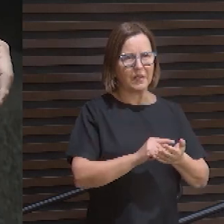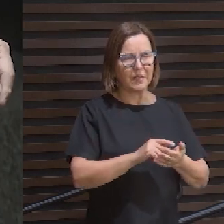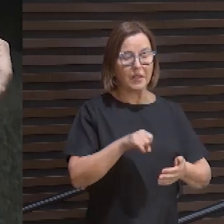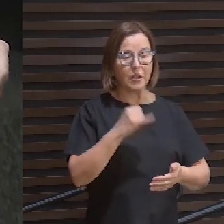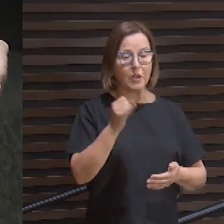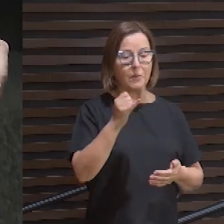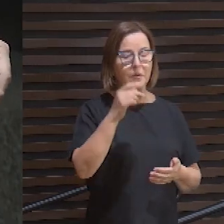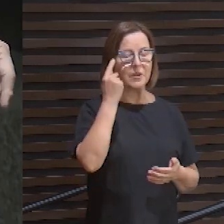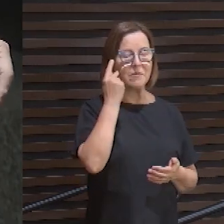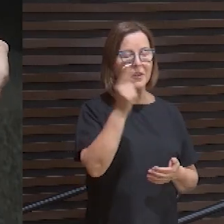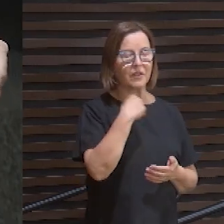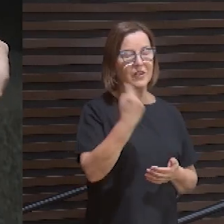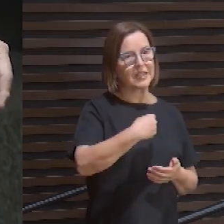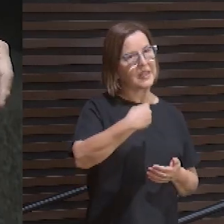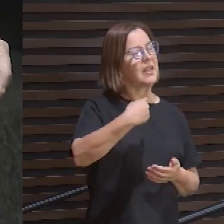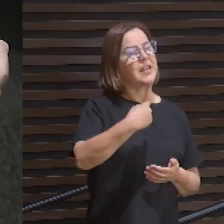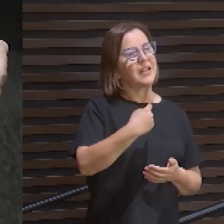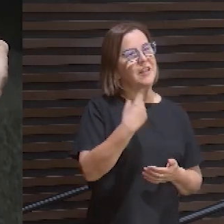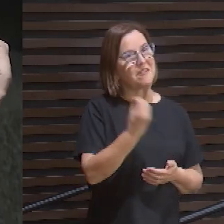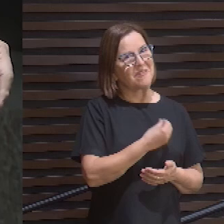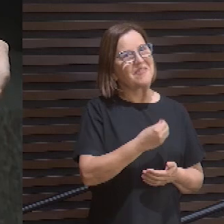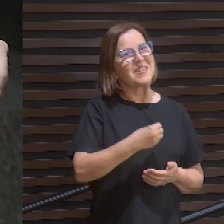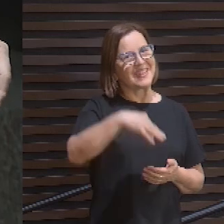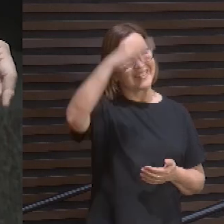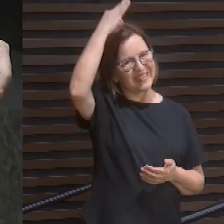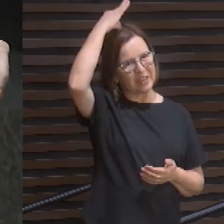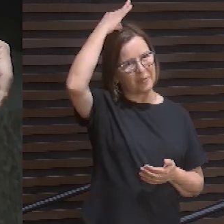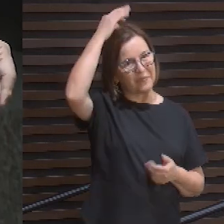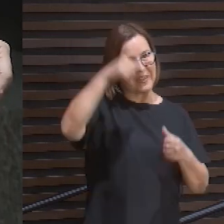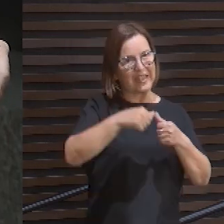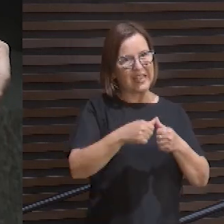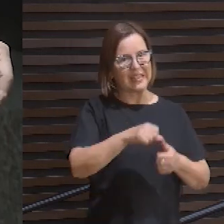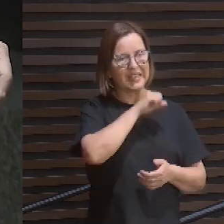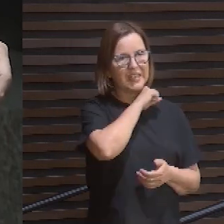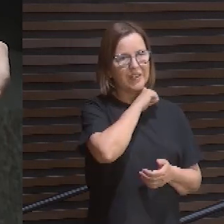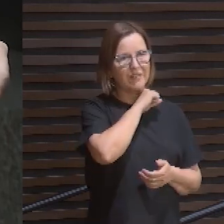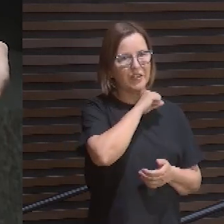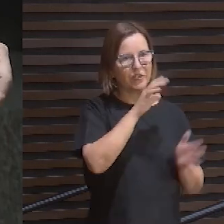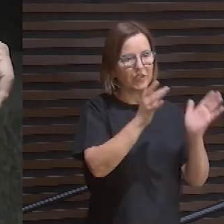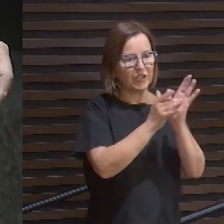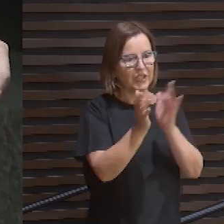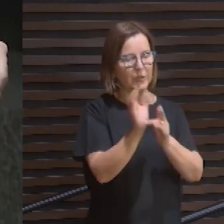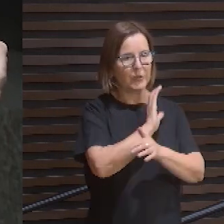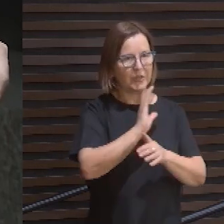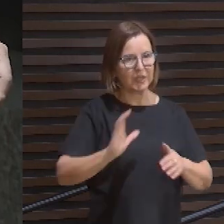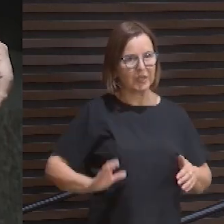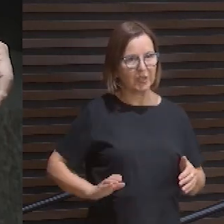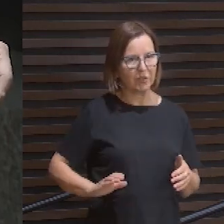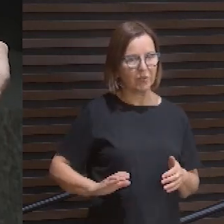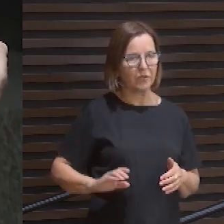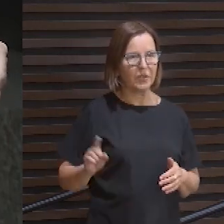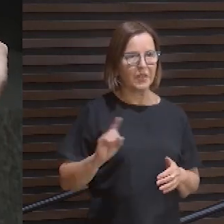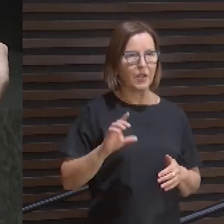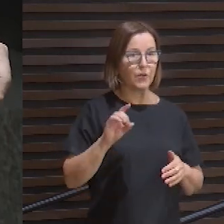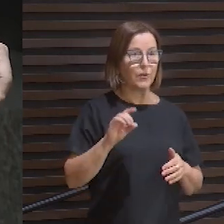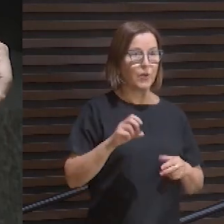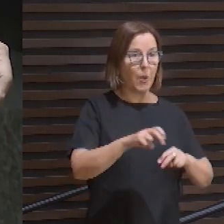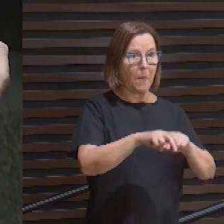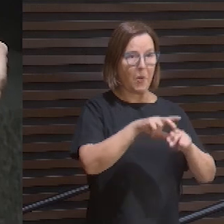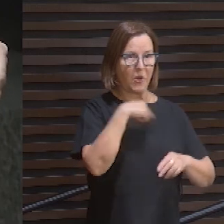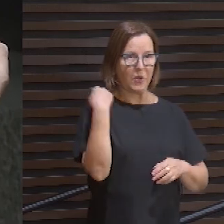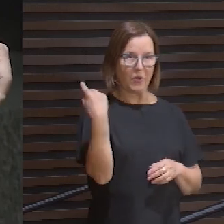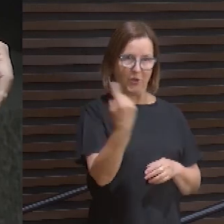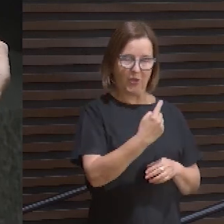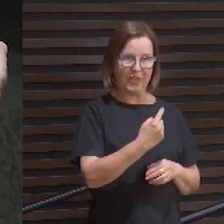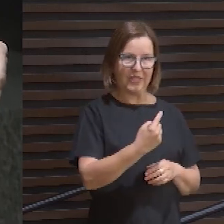Esse sacrifício de Jesus Cristo não é só por nós, é conosco. Há